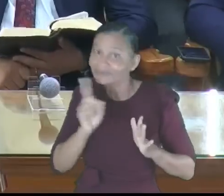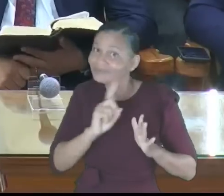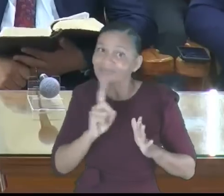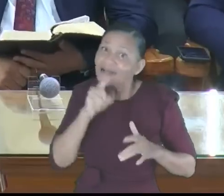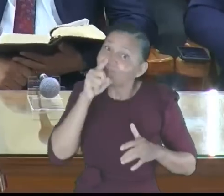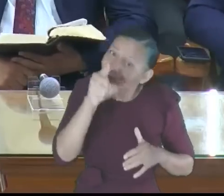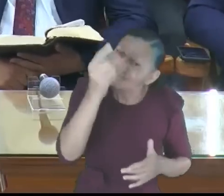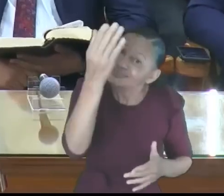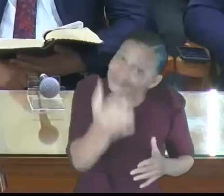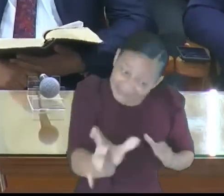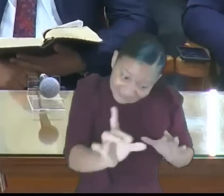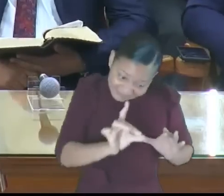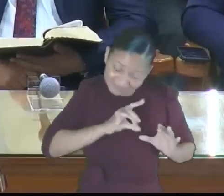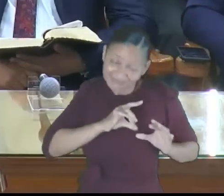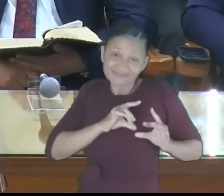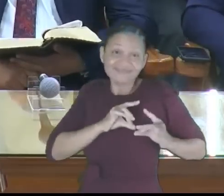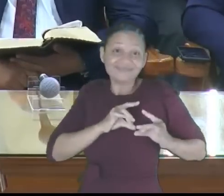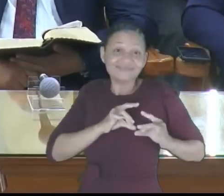Esse selo é você.